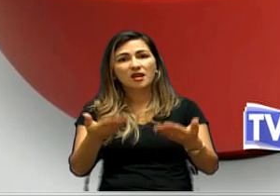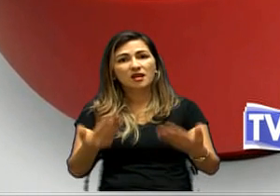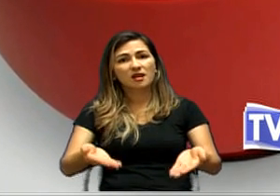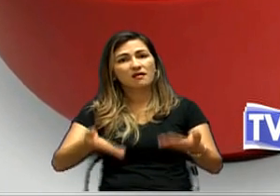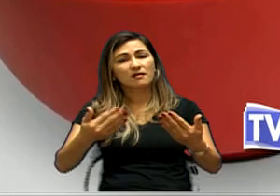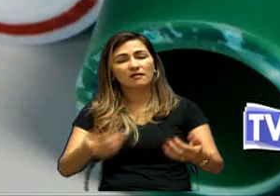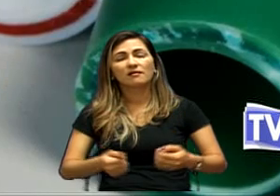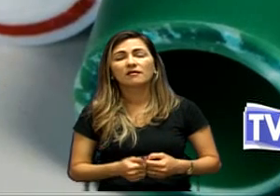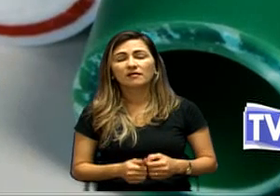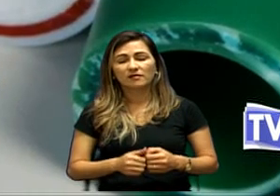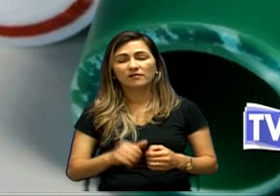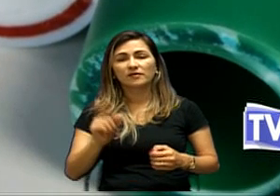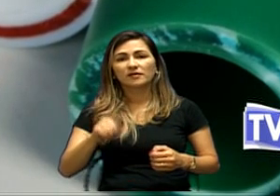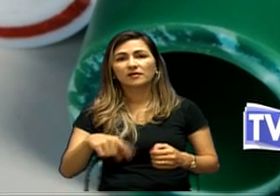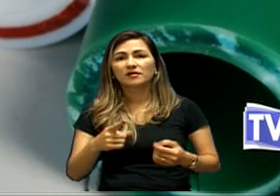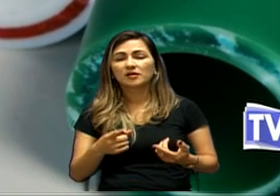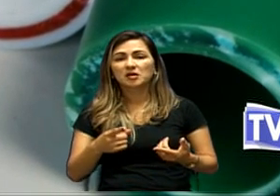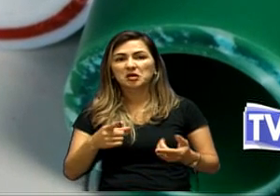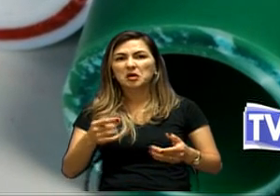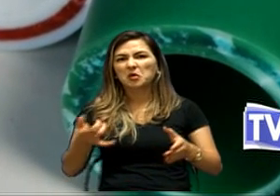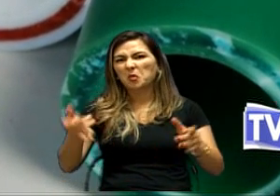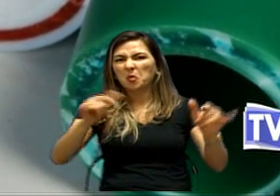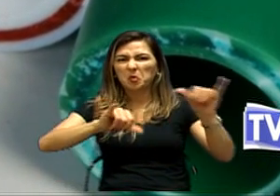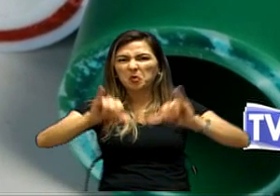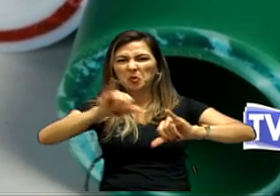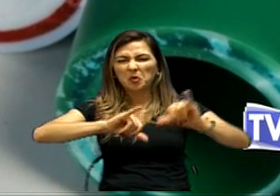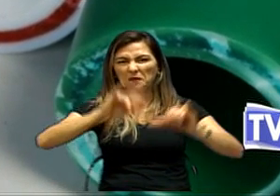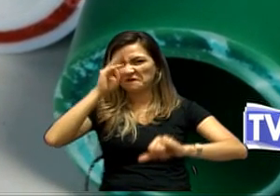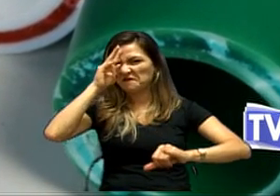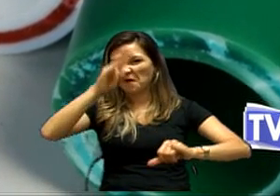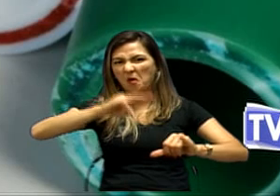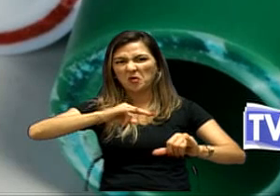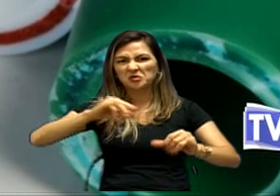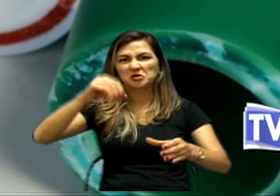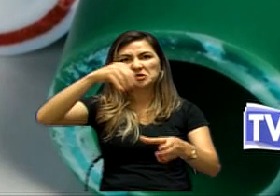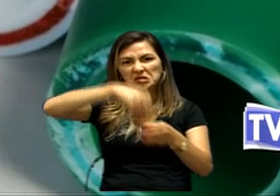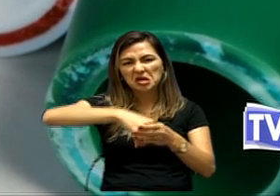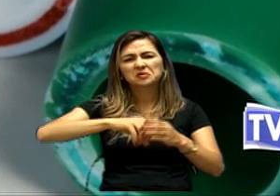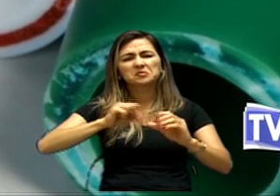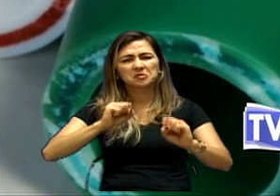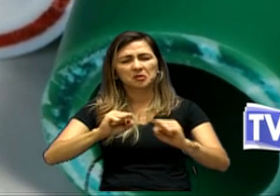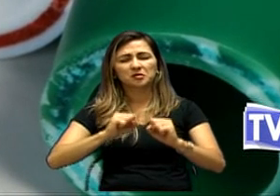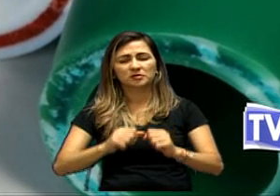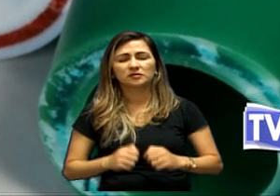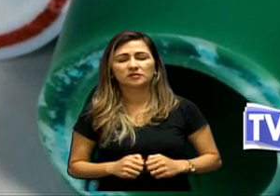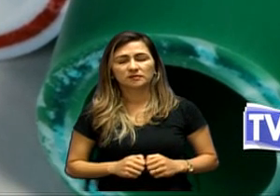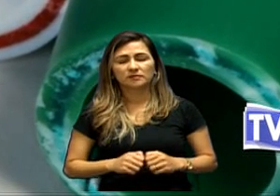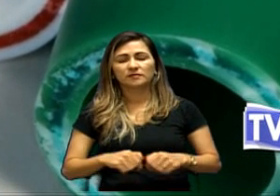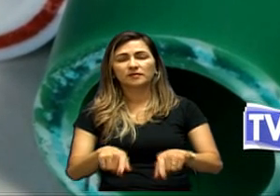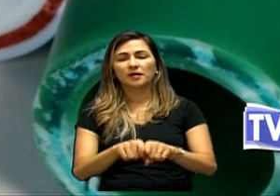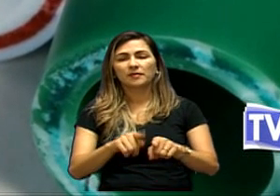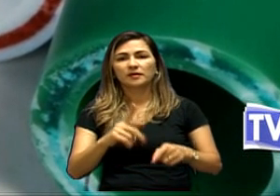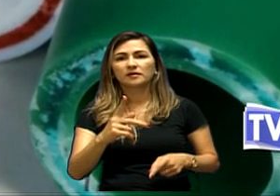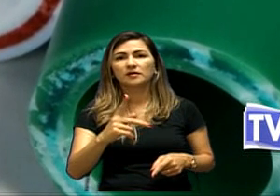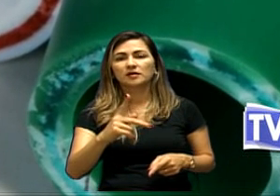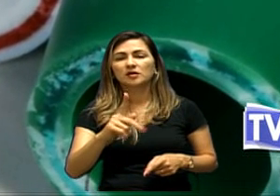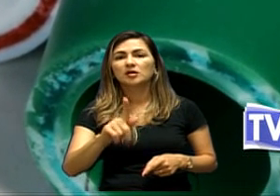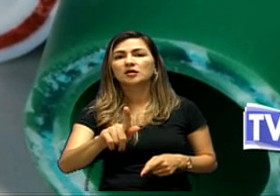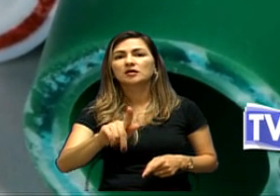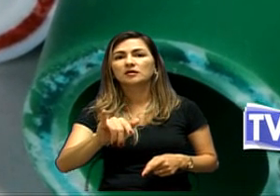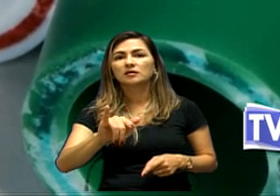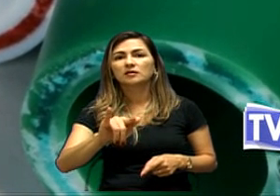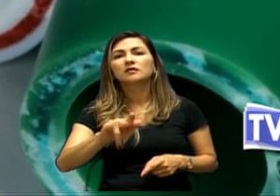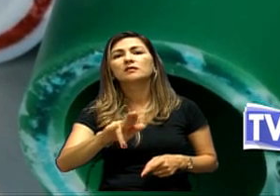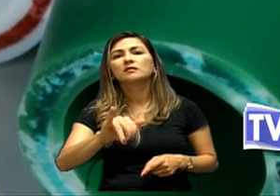com resistência química. 3. PVC, policloreto de polivinila. É muito encontrado em embalagens para água mineral, maionese,